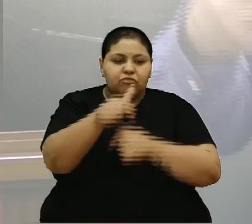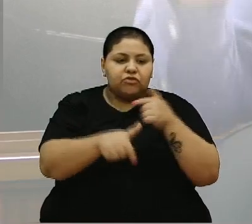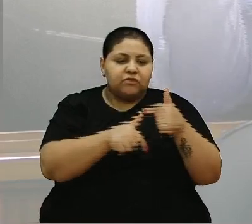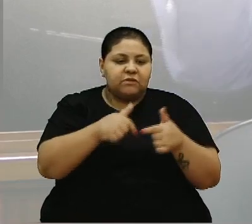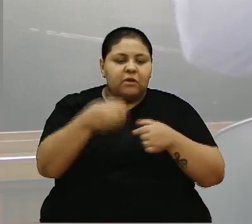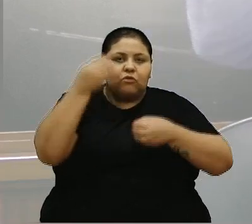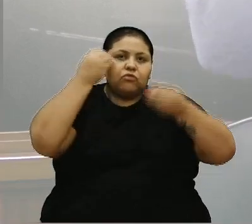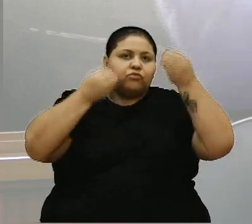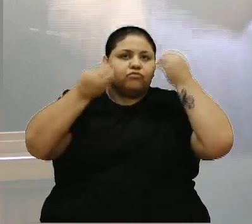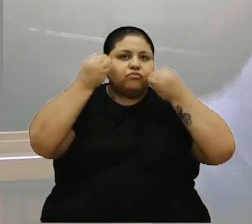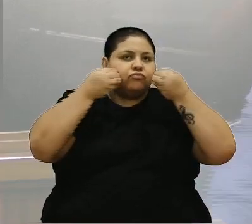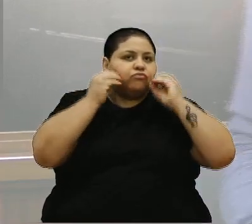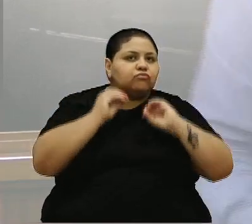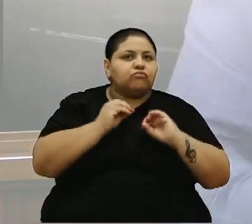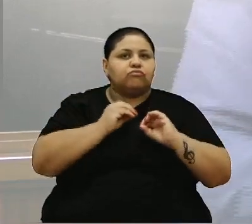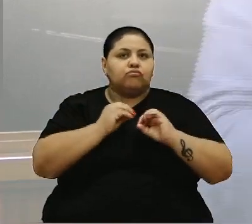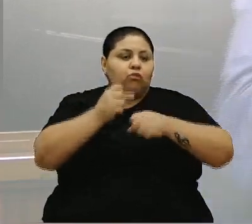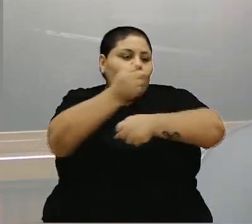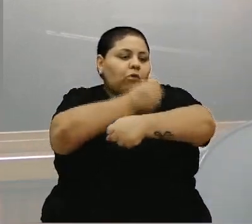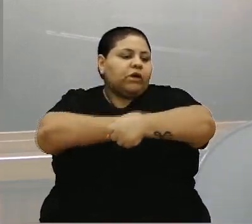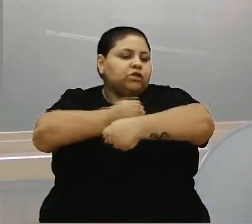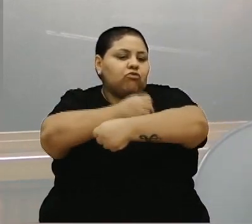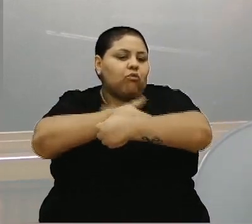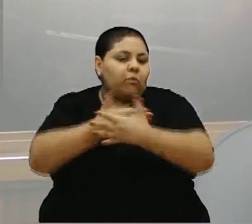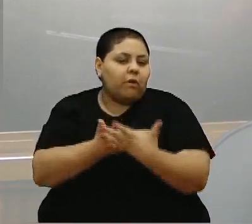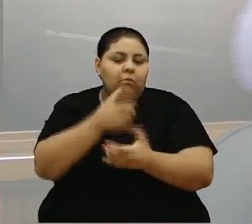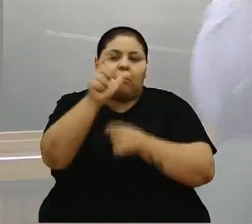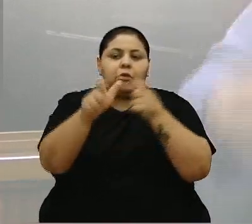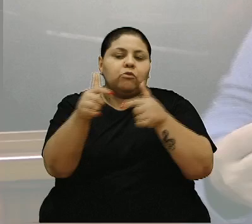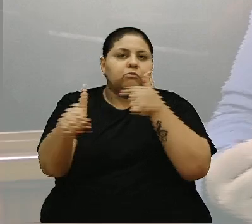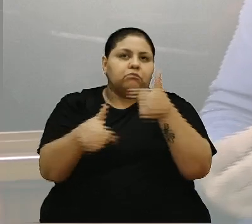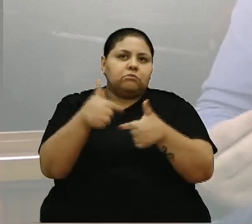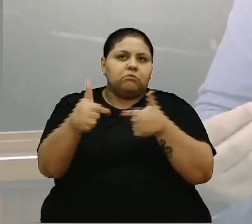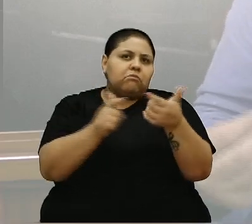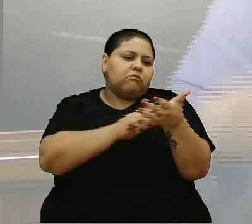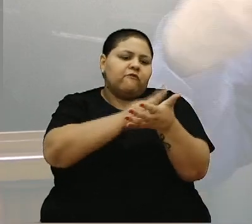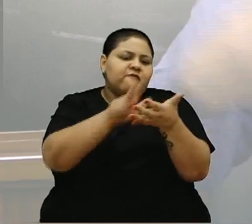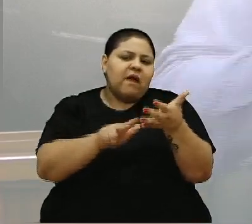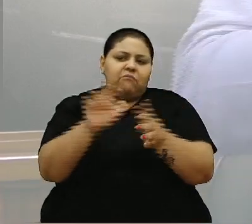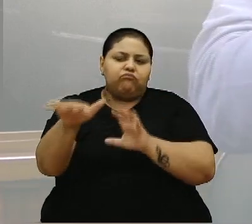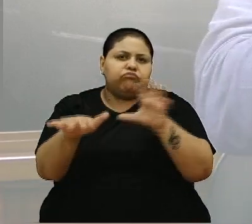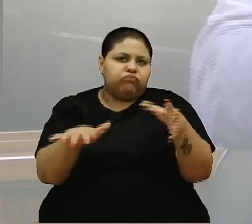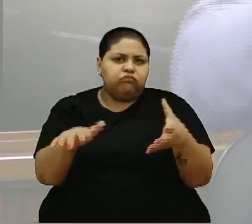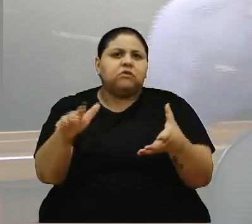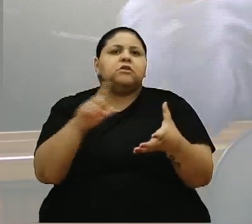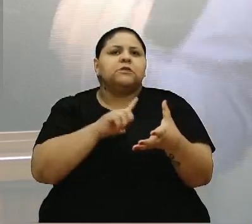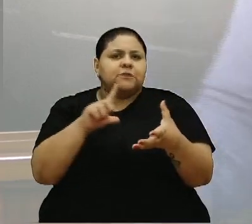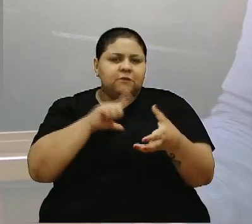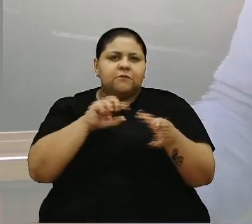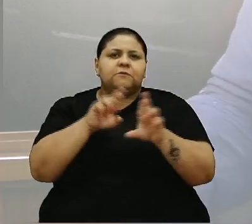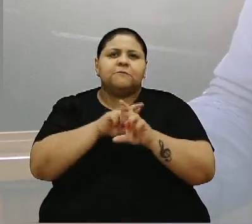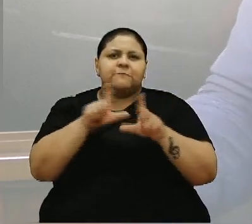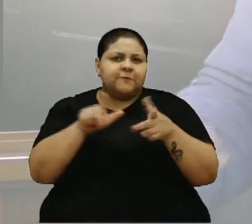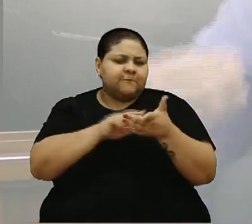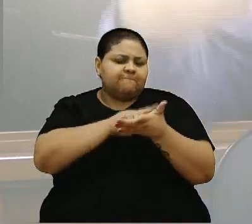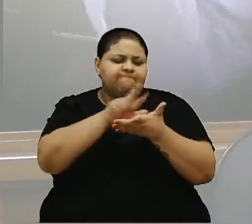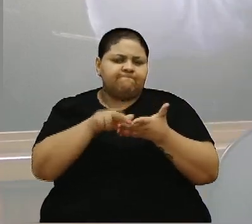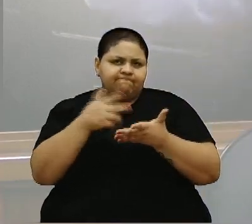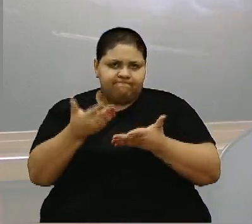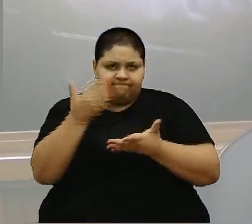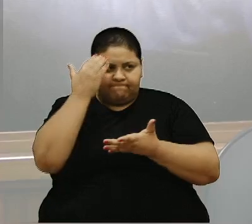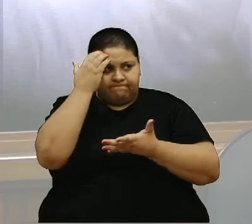beleza, pessoas que trabalham com gastronomia, pessoas que trabalham em várias áreas e que têm dificuldades inúmeras